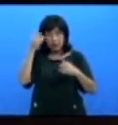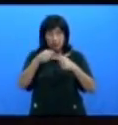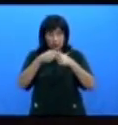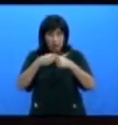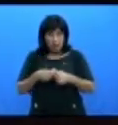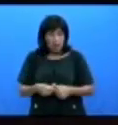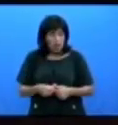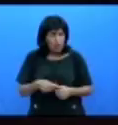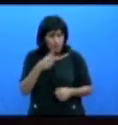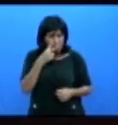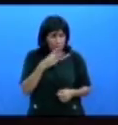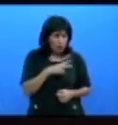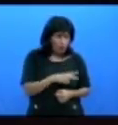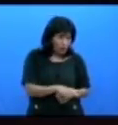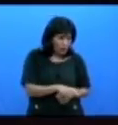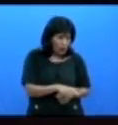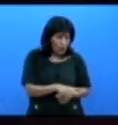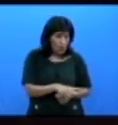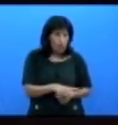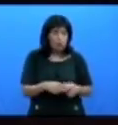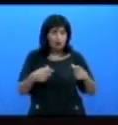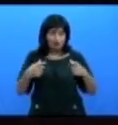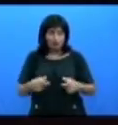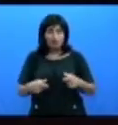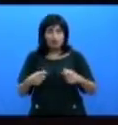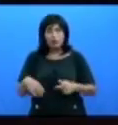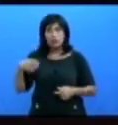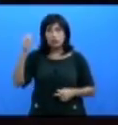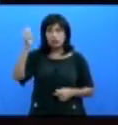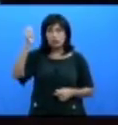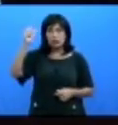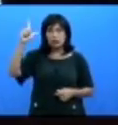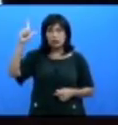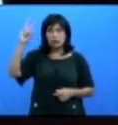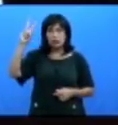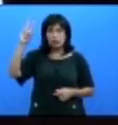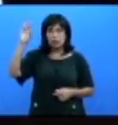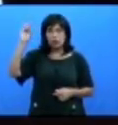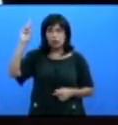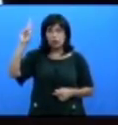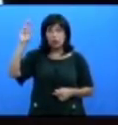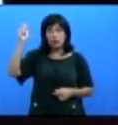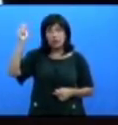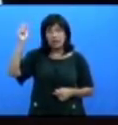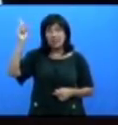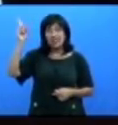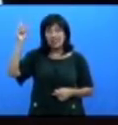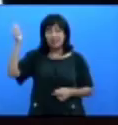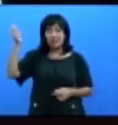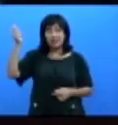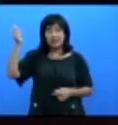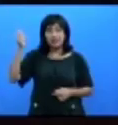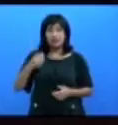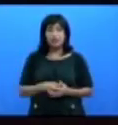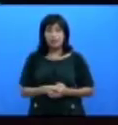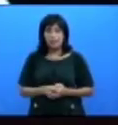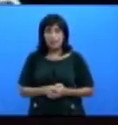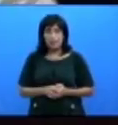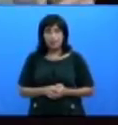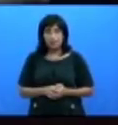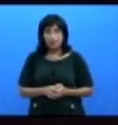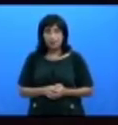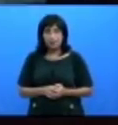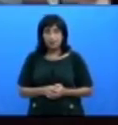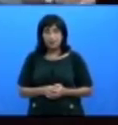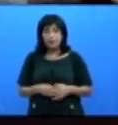tanto tempo na Alvorada, 40, 50 anos, falecem, vai fazer velório lá na Municipal, na Cardaço, na La Luz, não tem